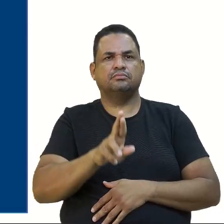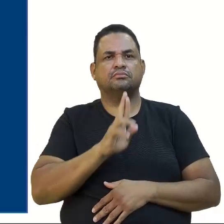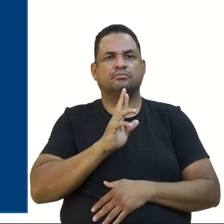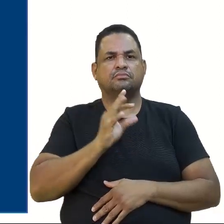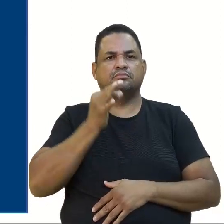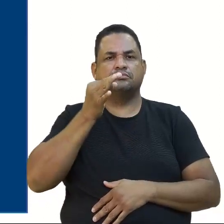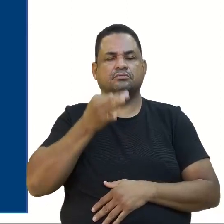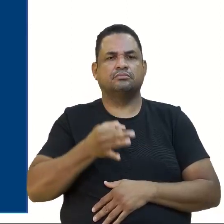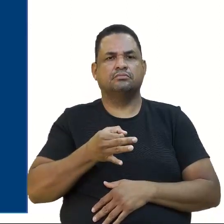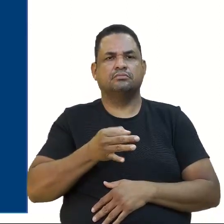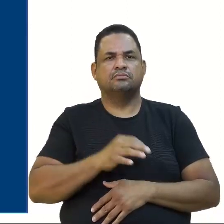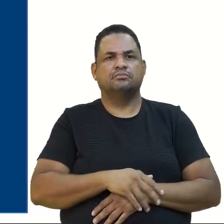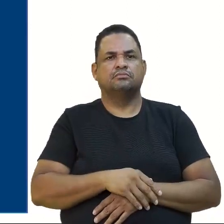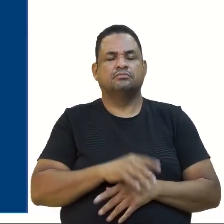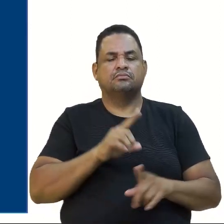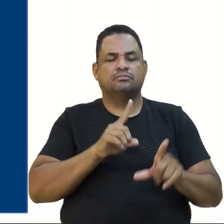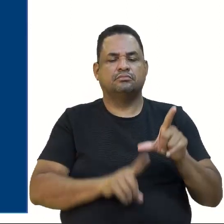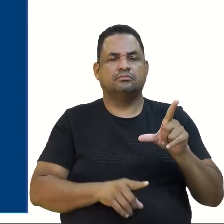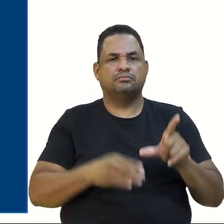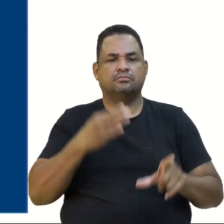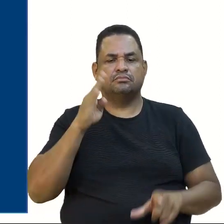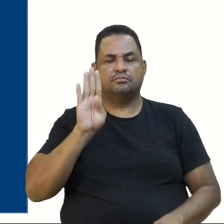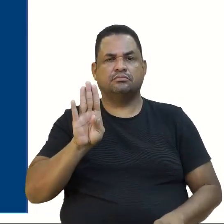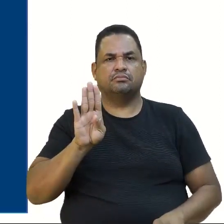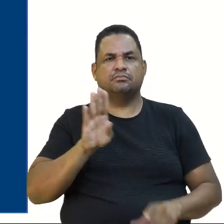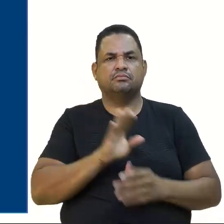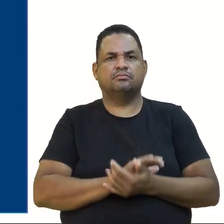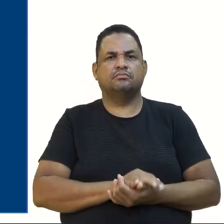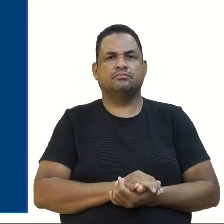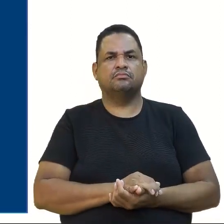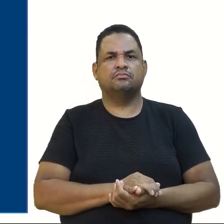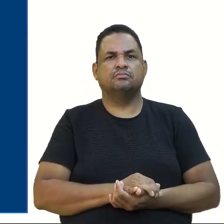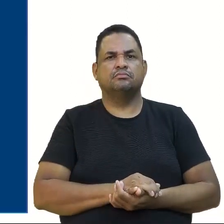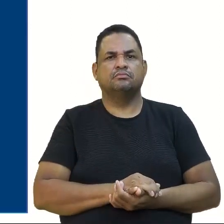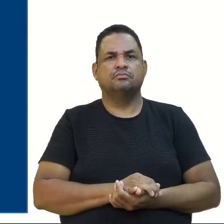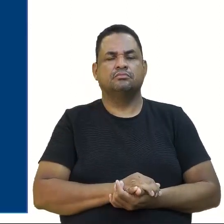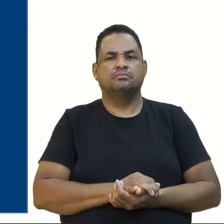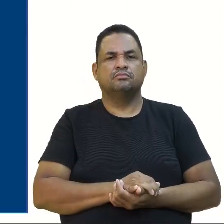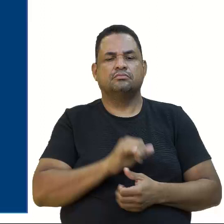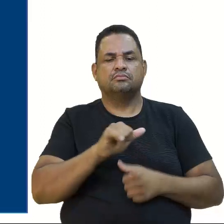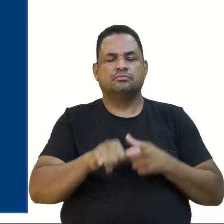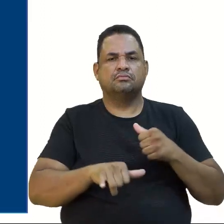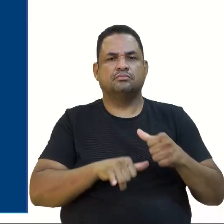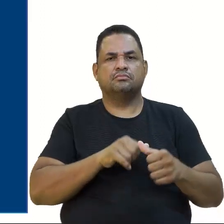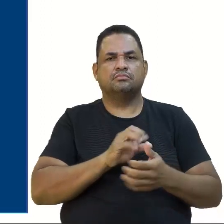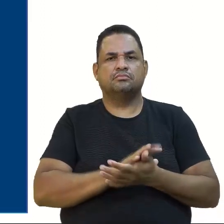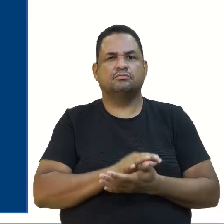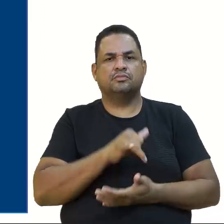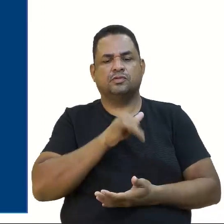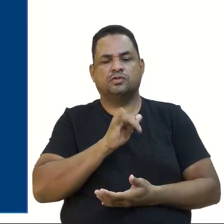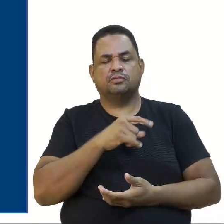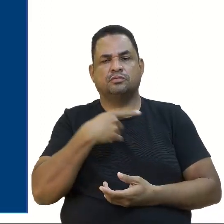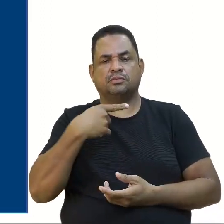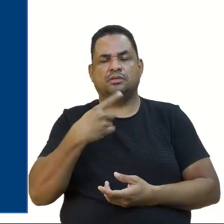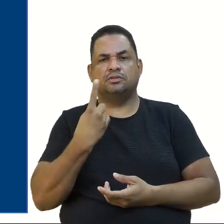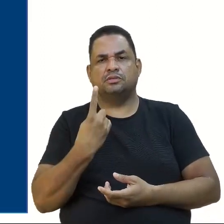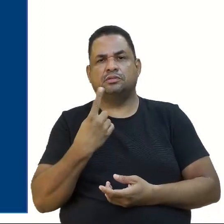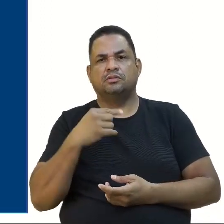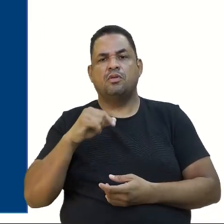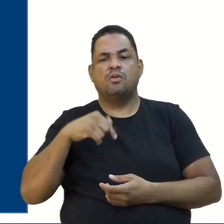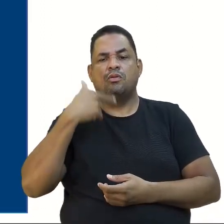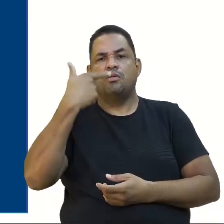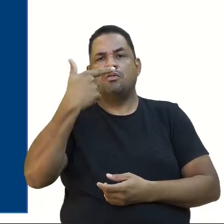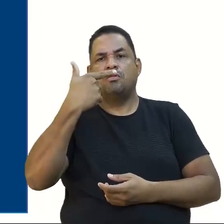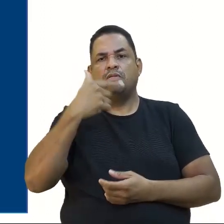é a letra B. No lugar do x, nós vamos colocar menos 1 ao